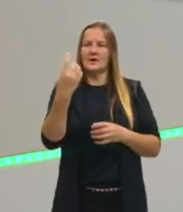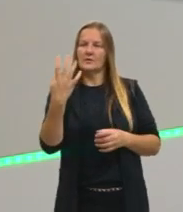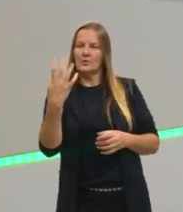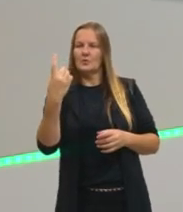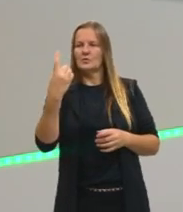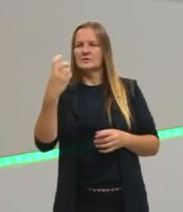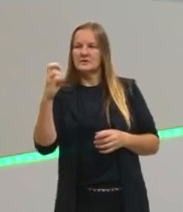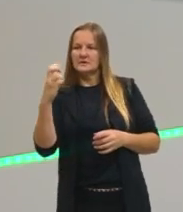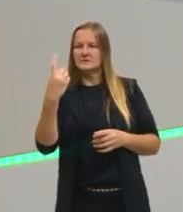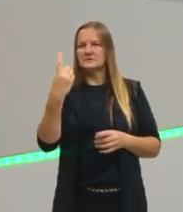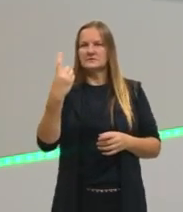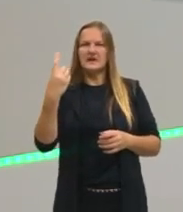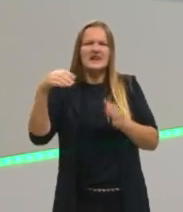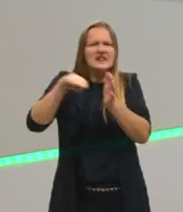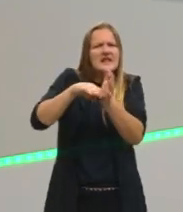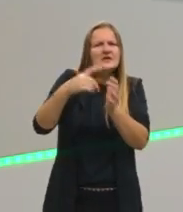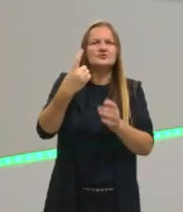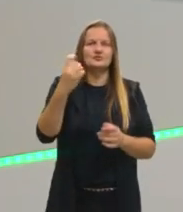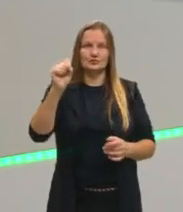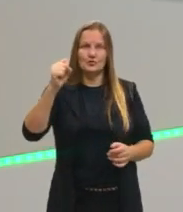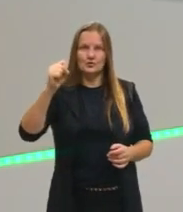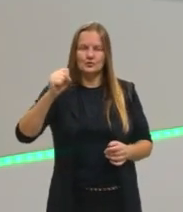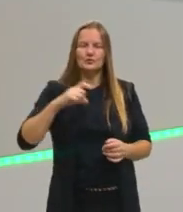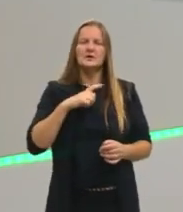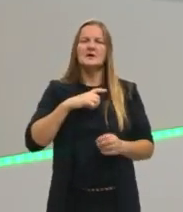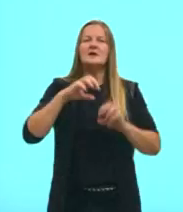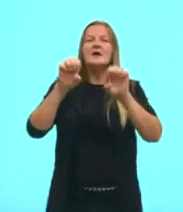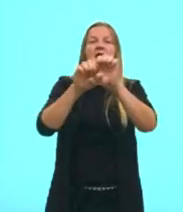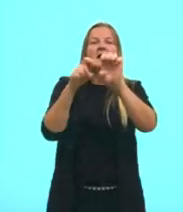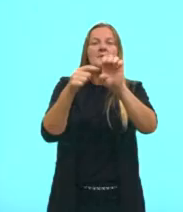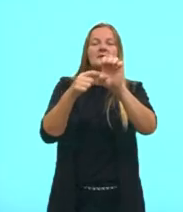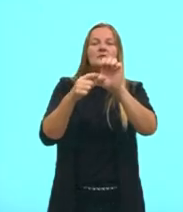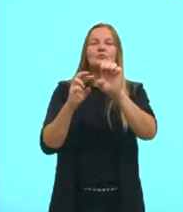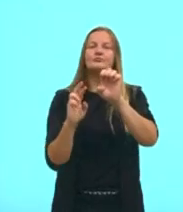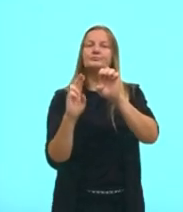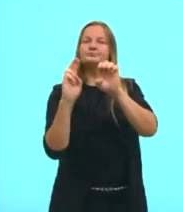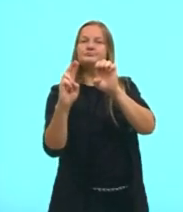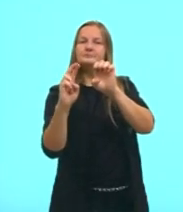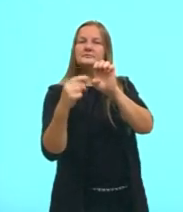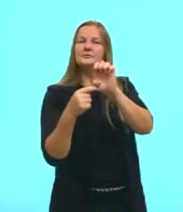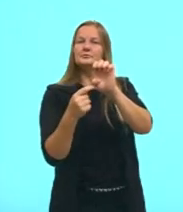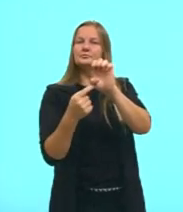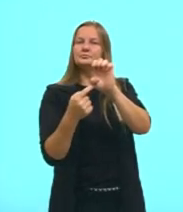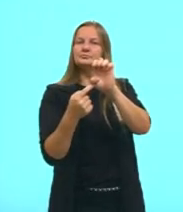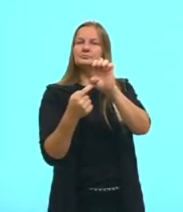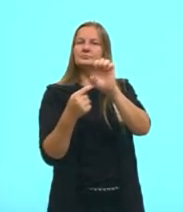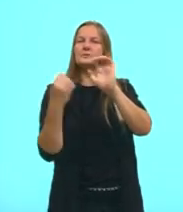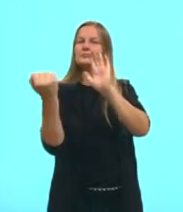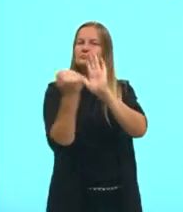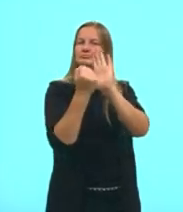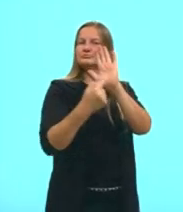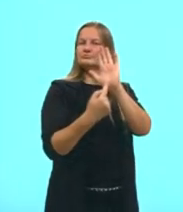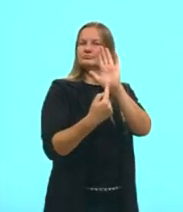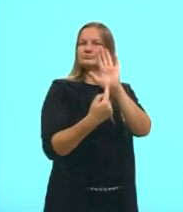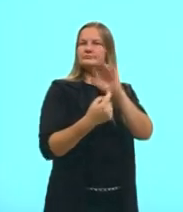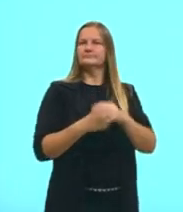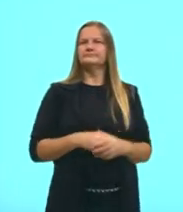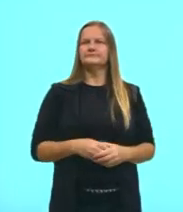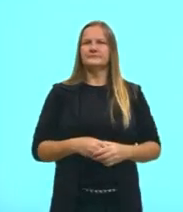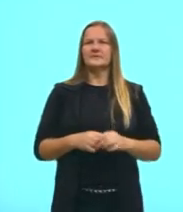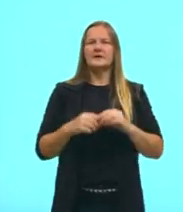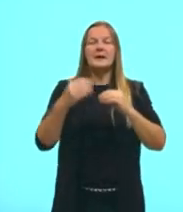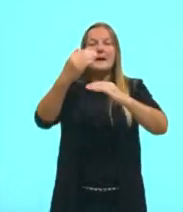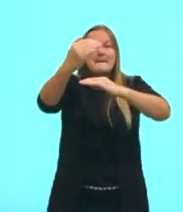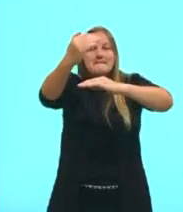14 15 16 até os dezoito horas são os elementos representativos da Tabela Periódica essas